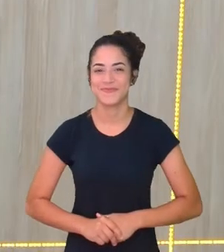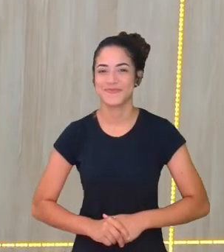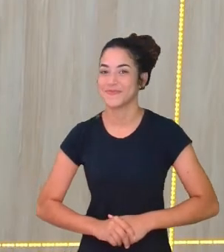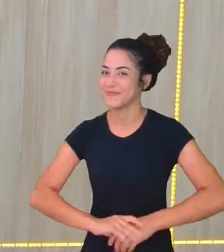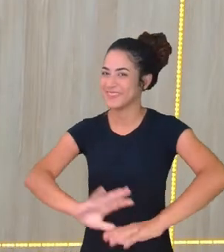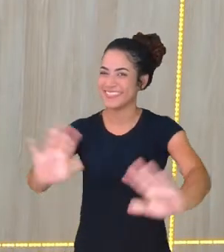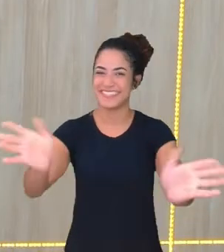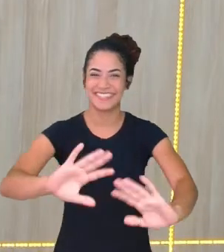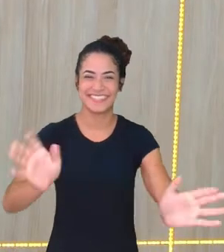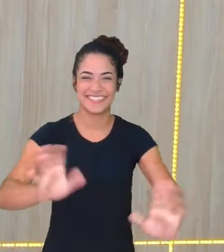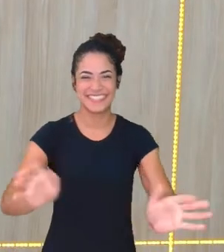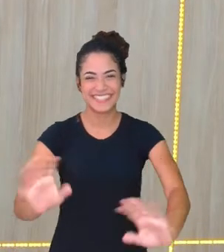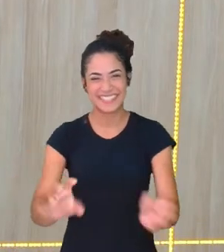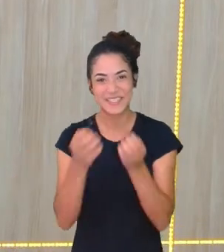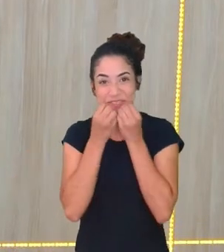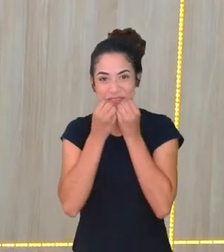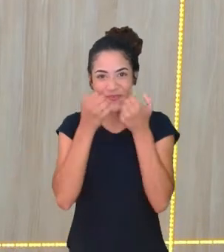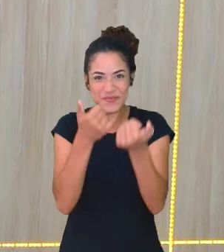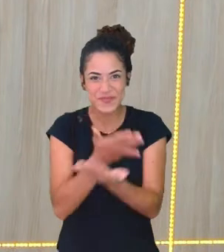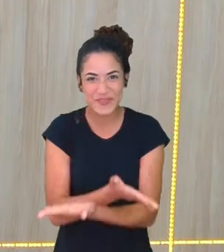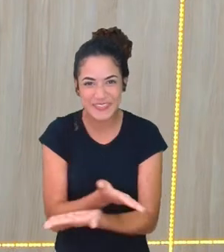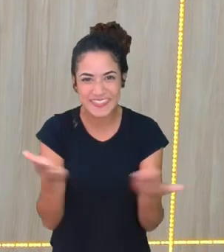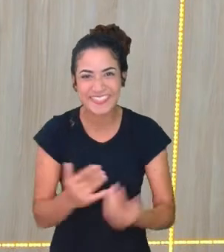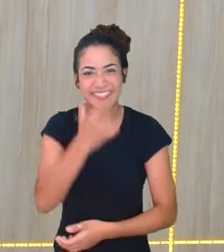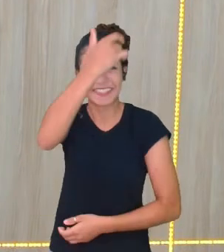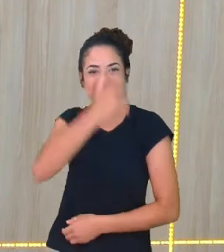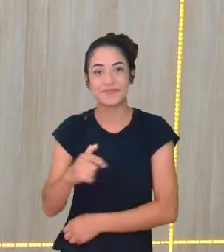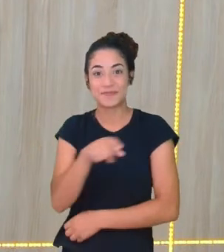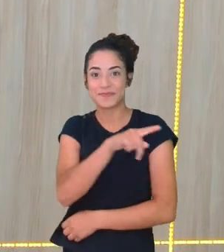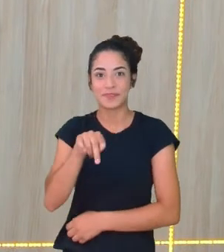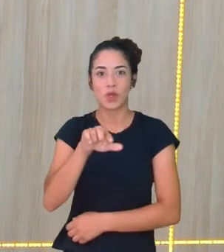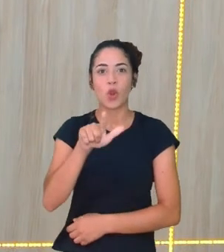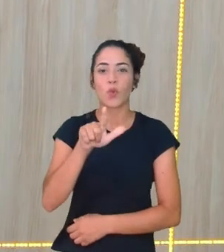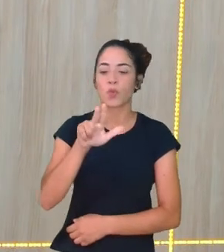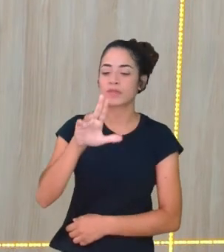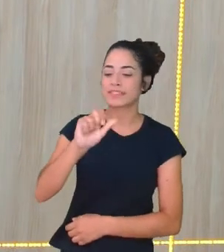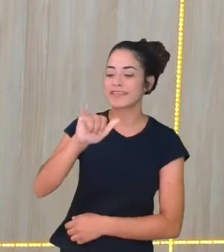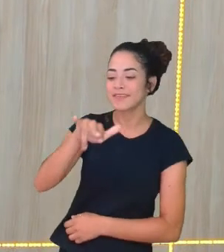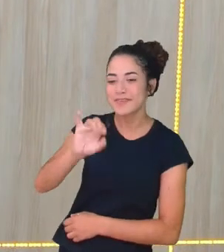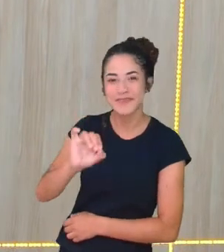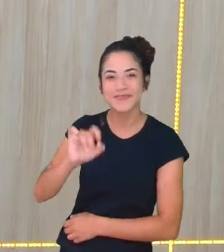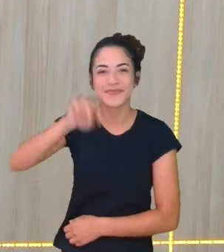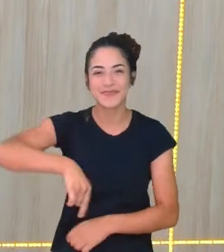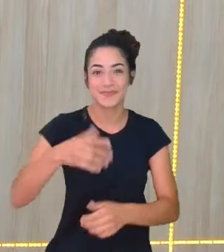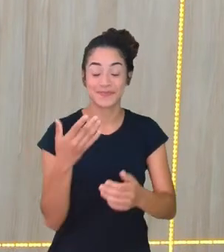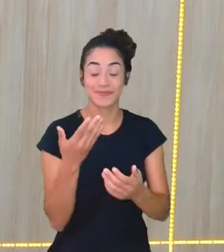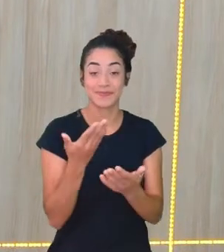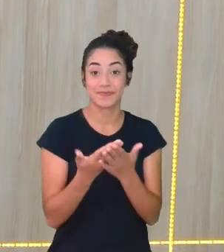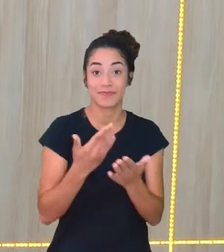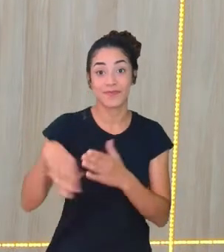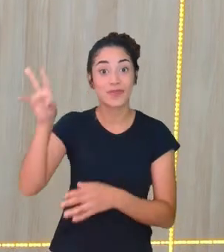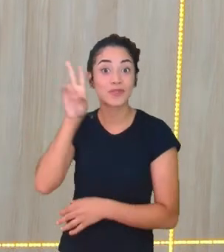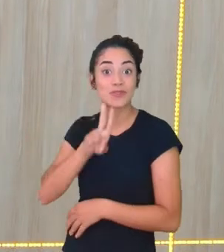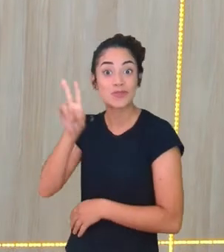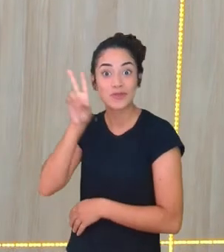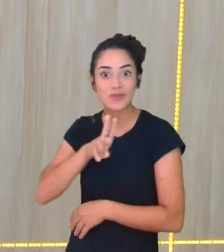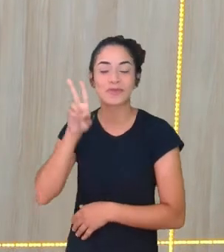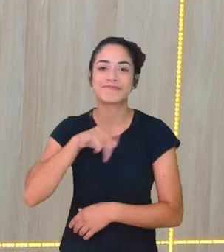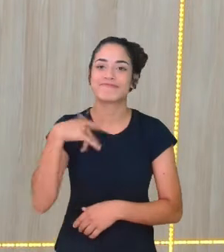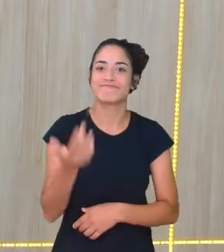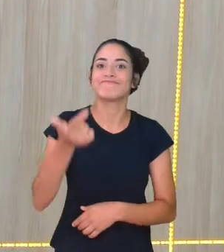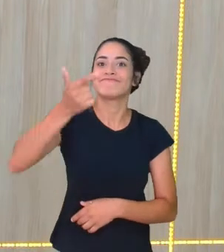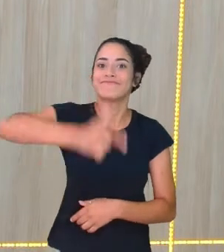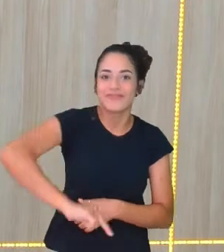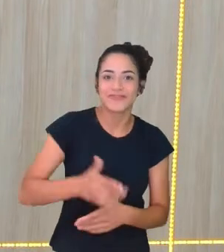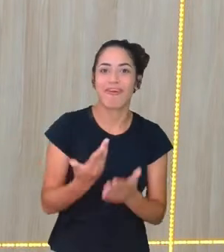Olá pessoal tudo bom com vocês eu sou o professor Luciano Júnior professor de história nós vamos para mais uma aula